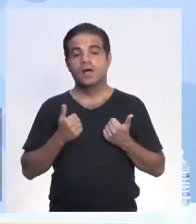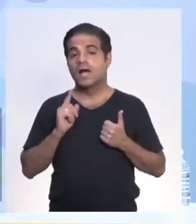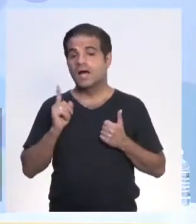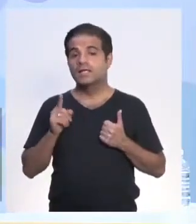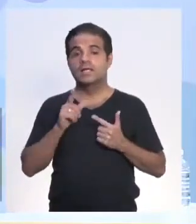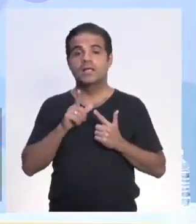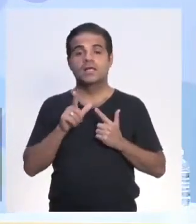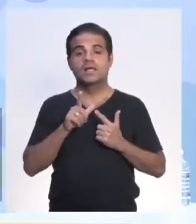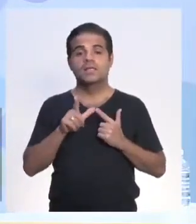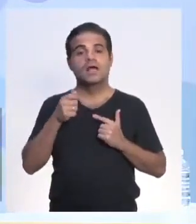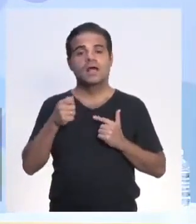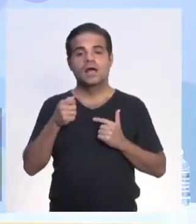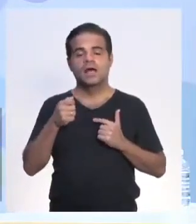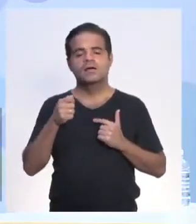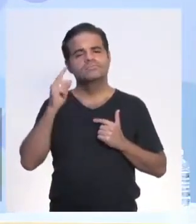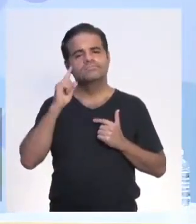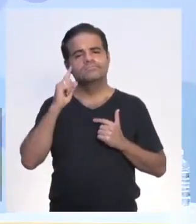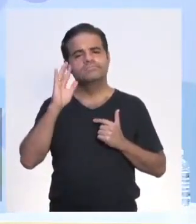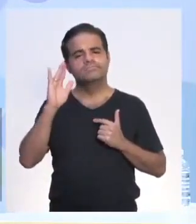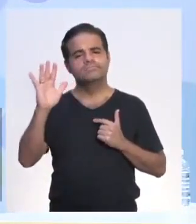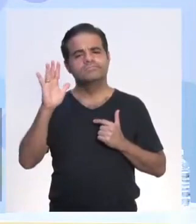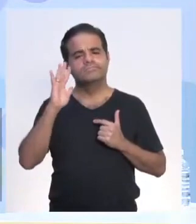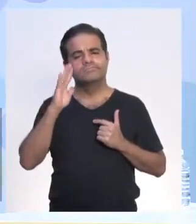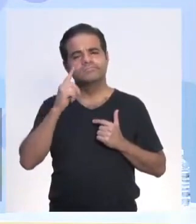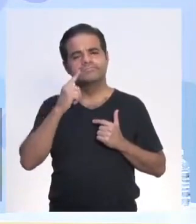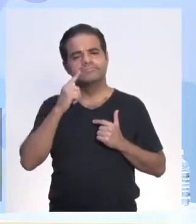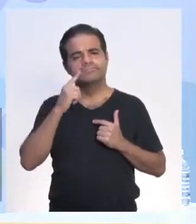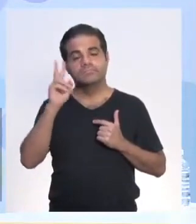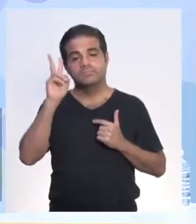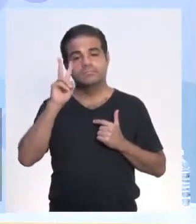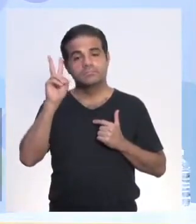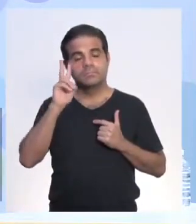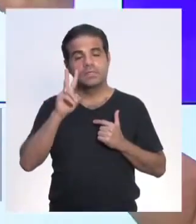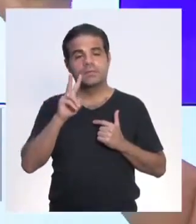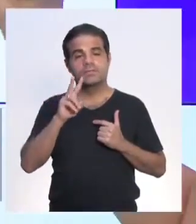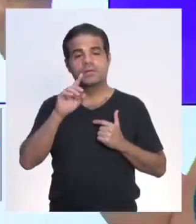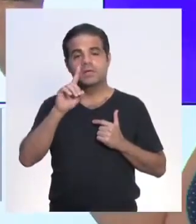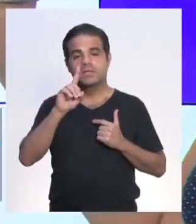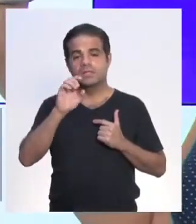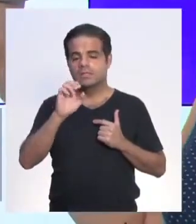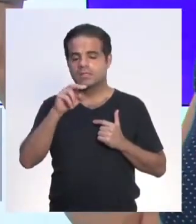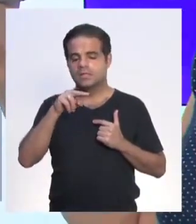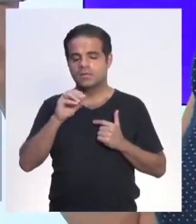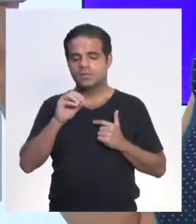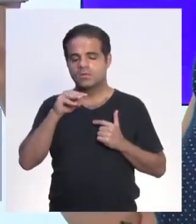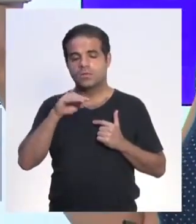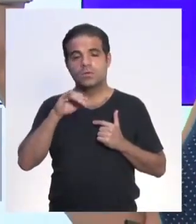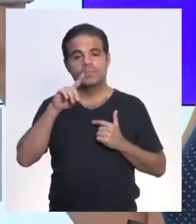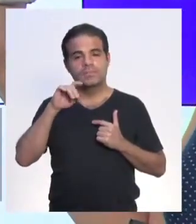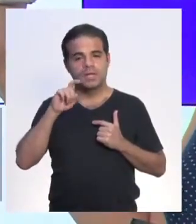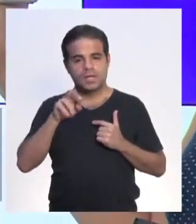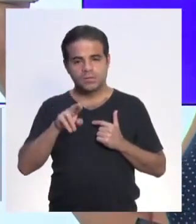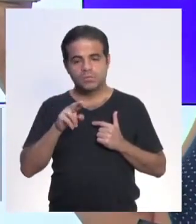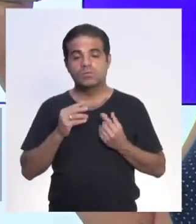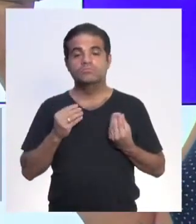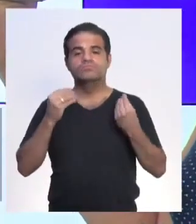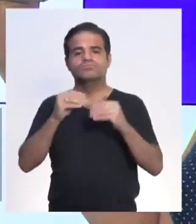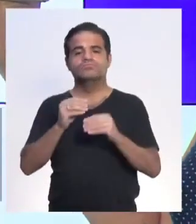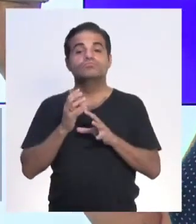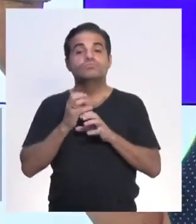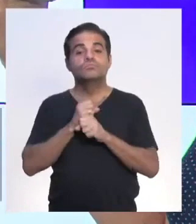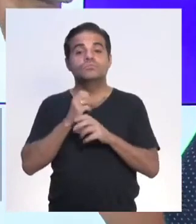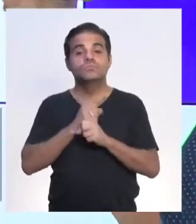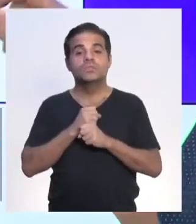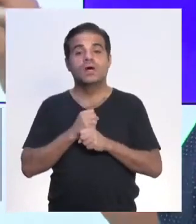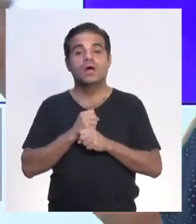na letra A, vou pensar numa fração. Lembra, no denominador vai o total de quadradinhos